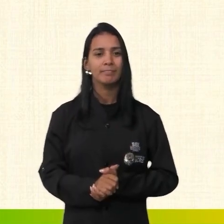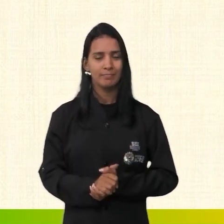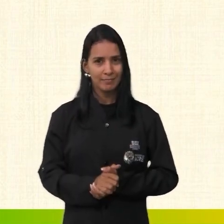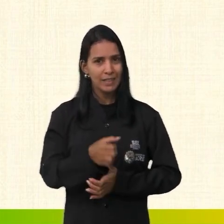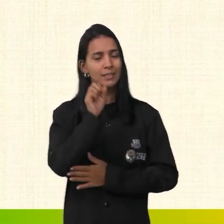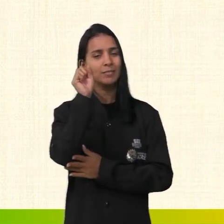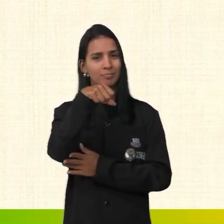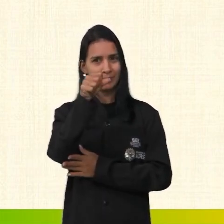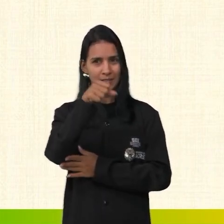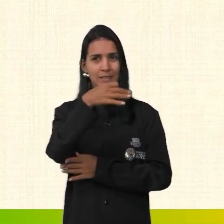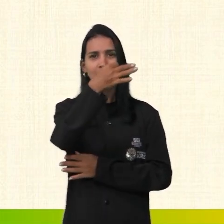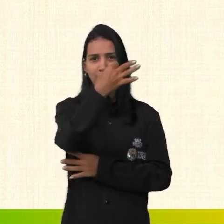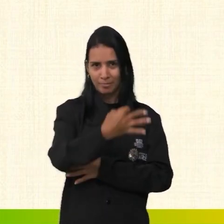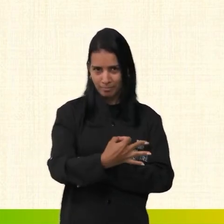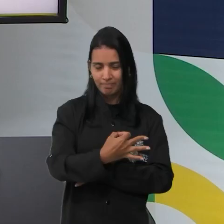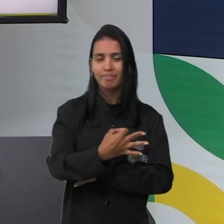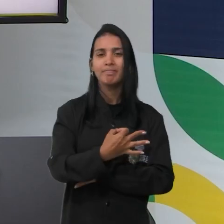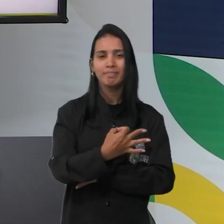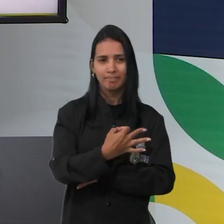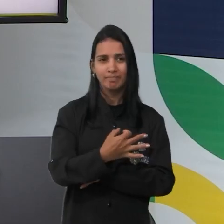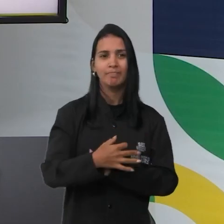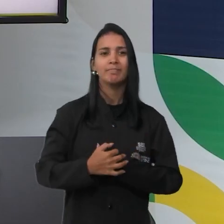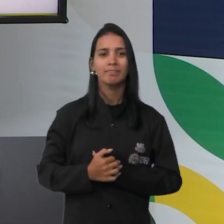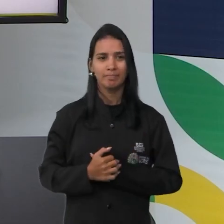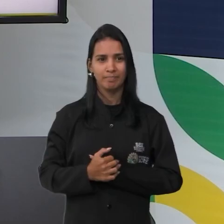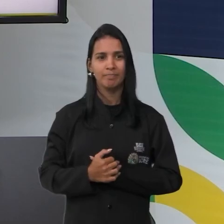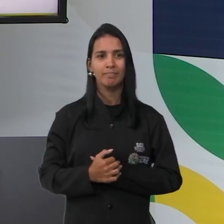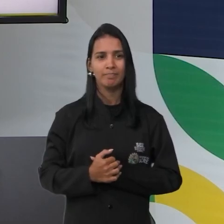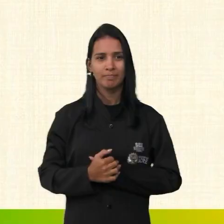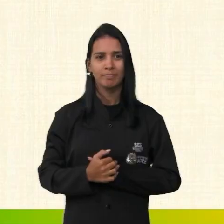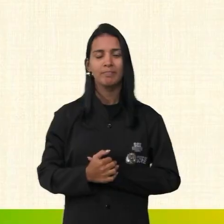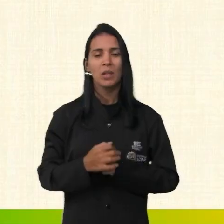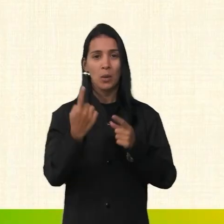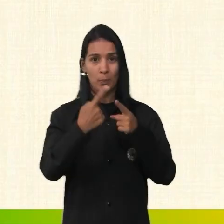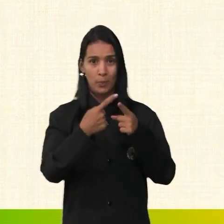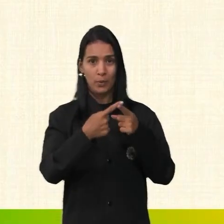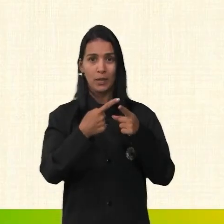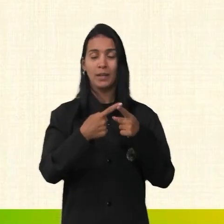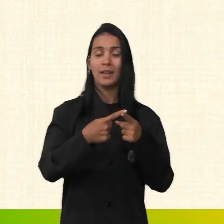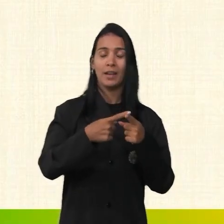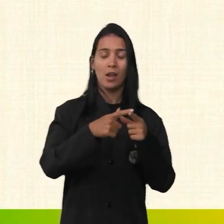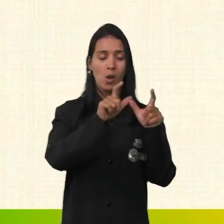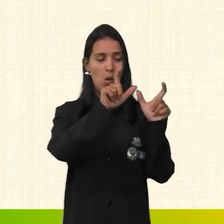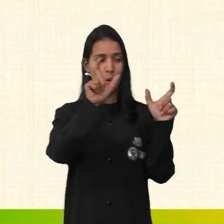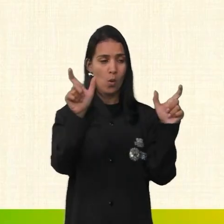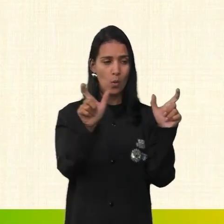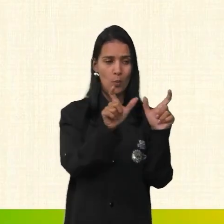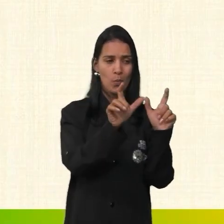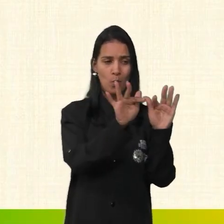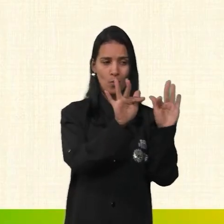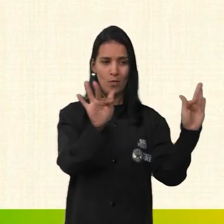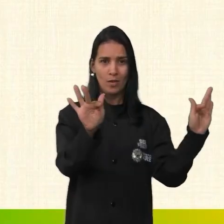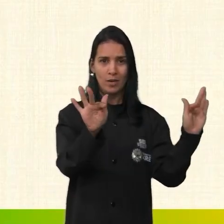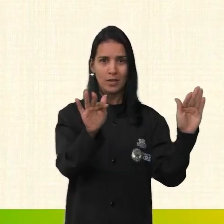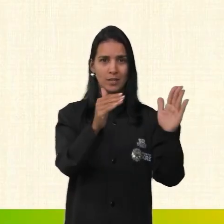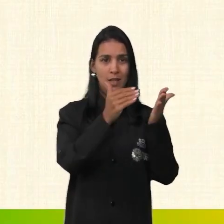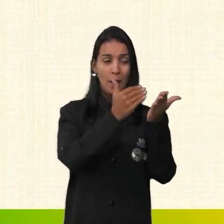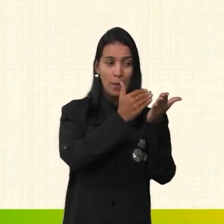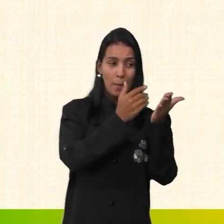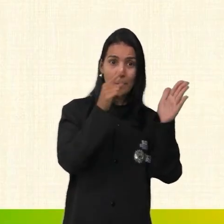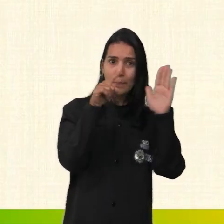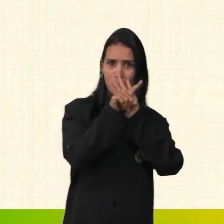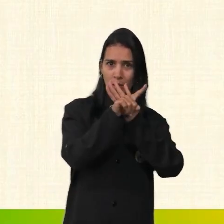Nesse caso, sim, ela está correta. Você pode observar que, por ser uma pergunta, ela vai começar com o